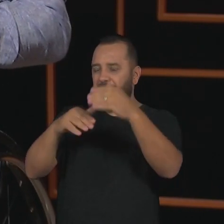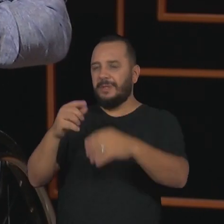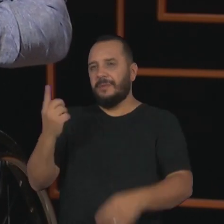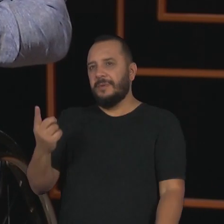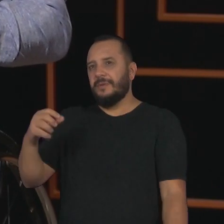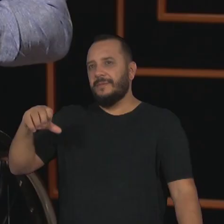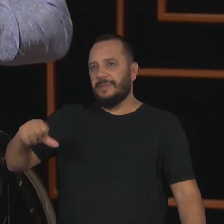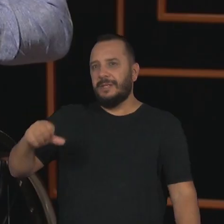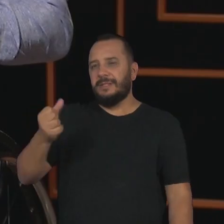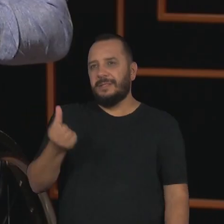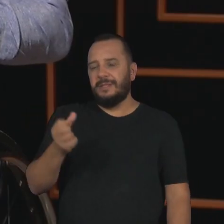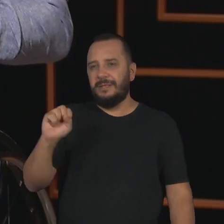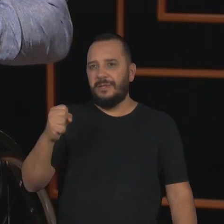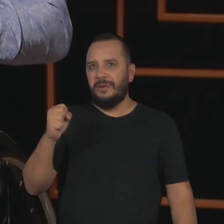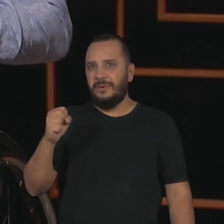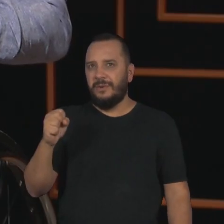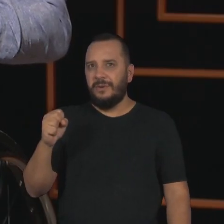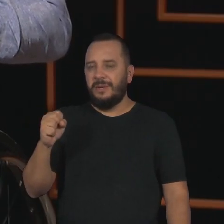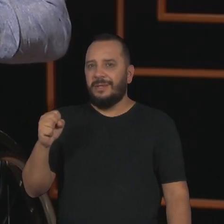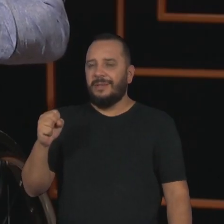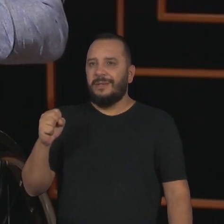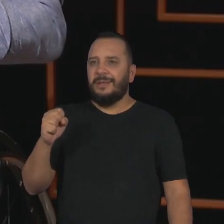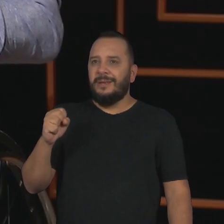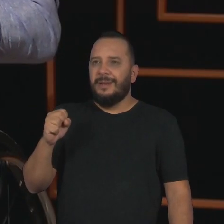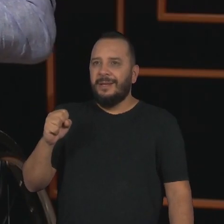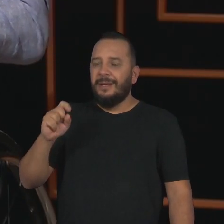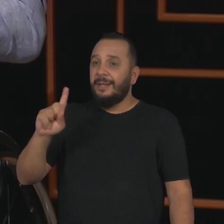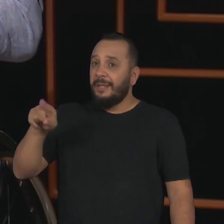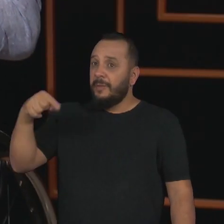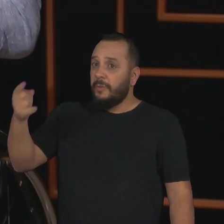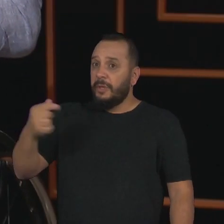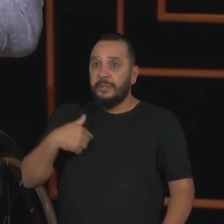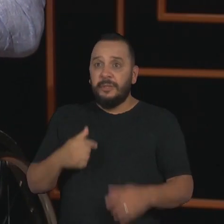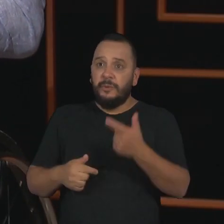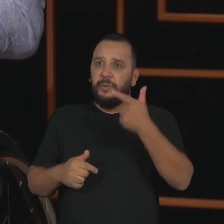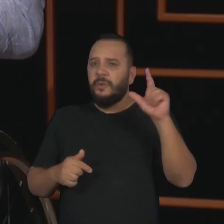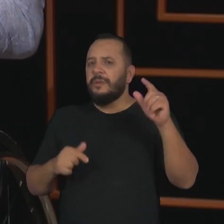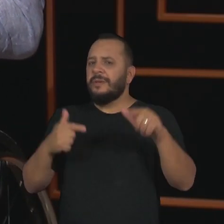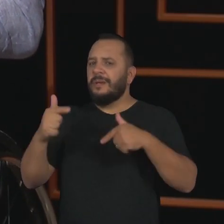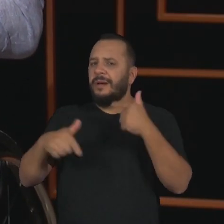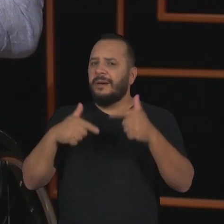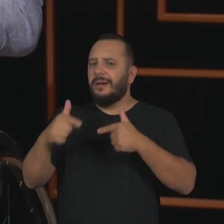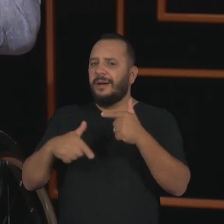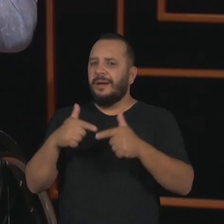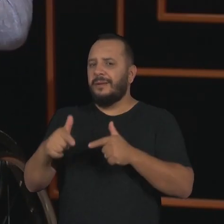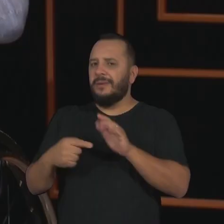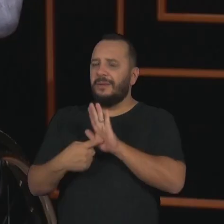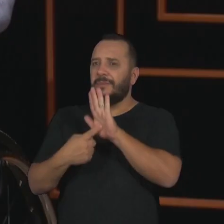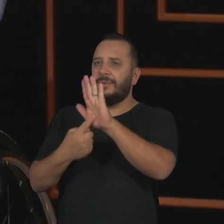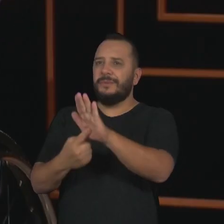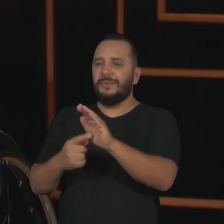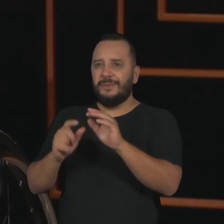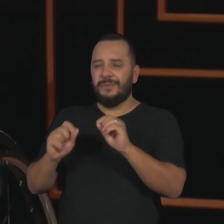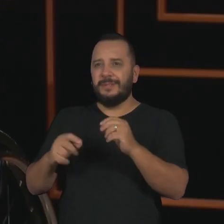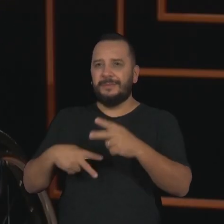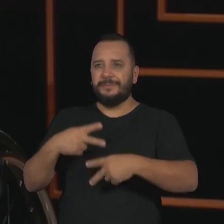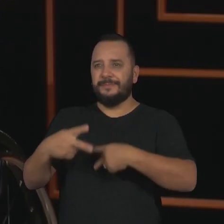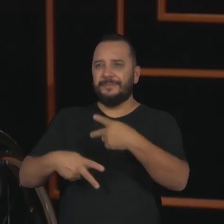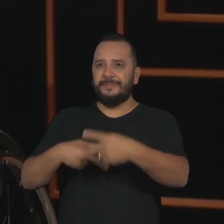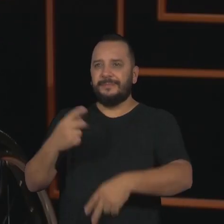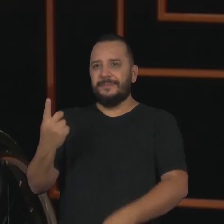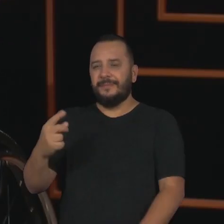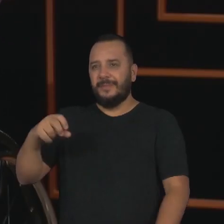68 e passo para um outro trabalho que eu vou apresentar na Bienal de